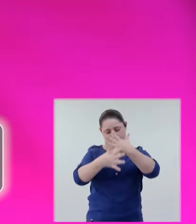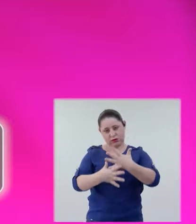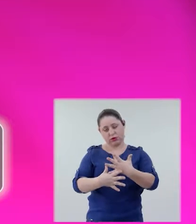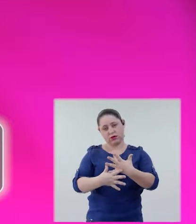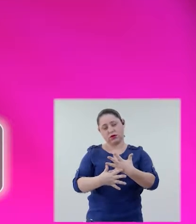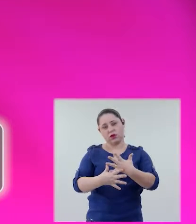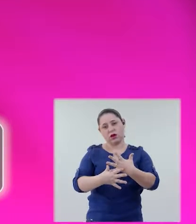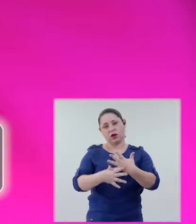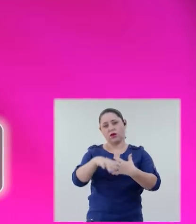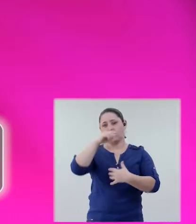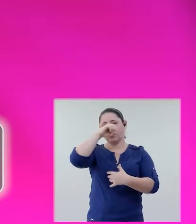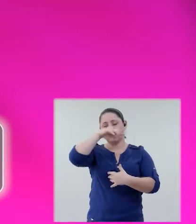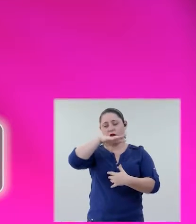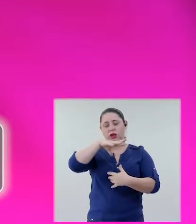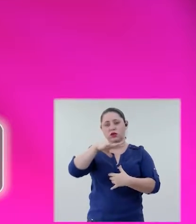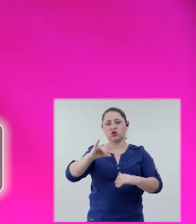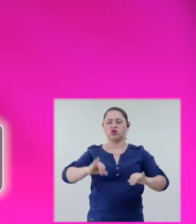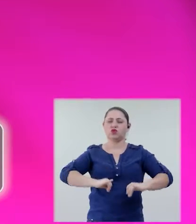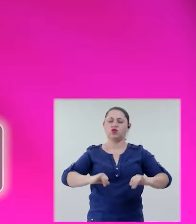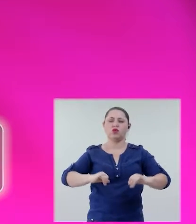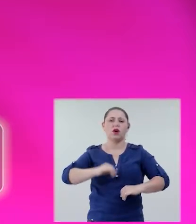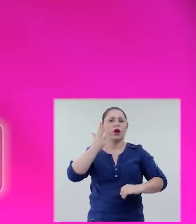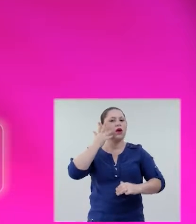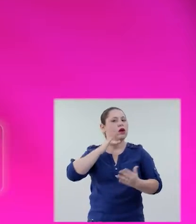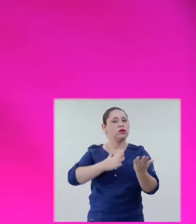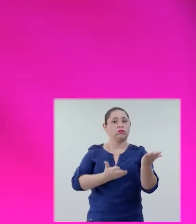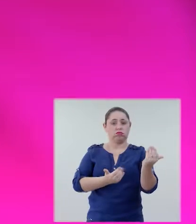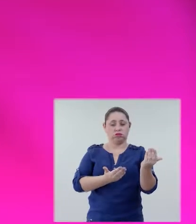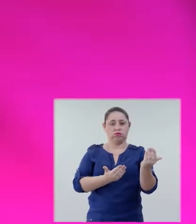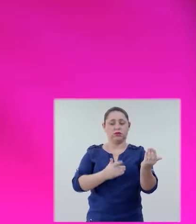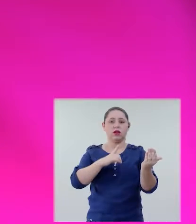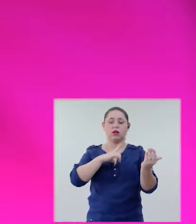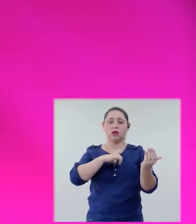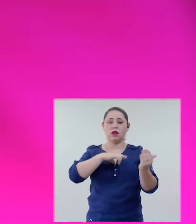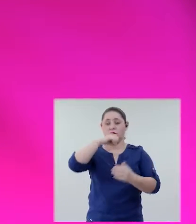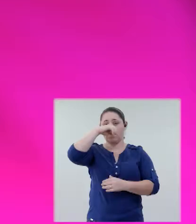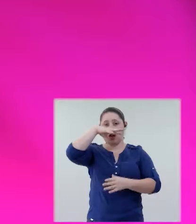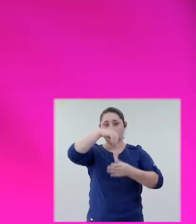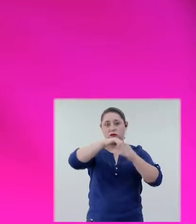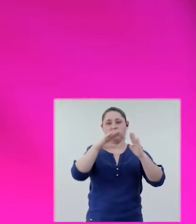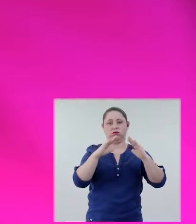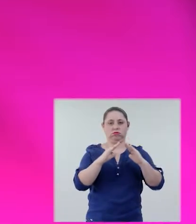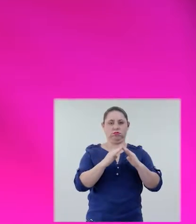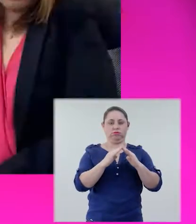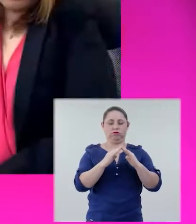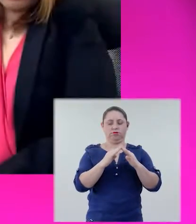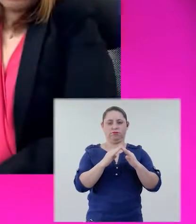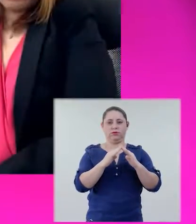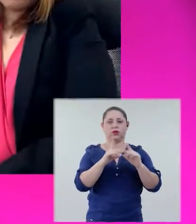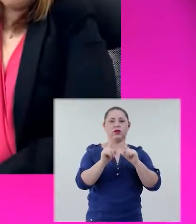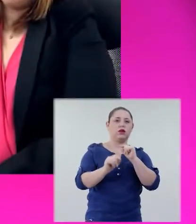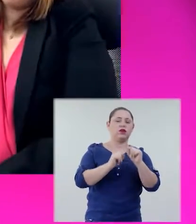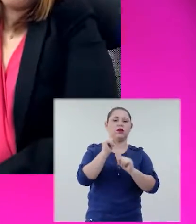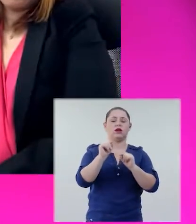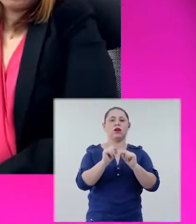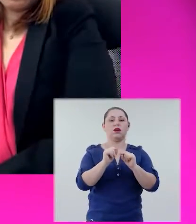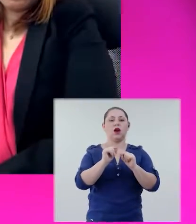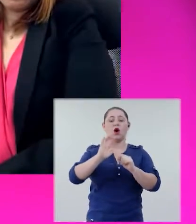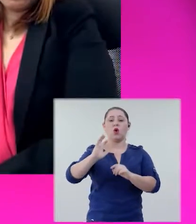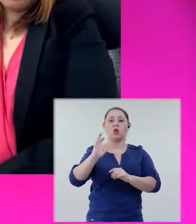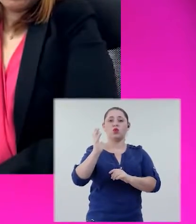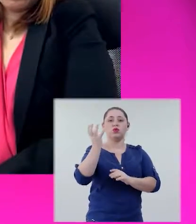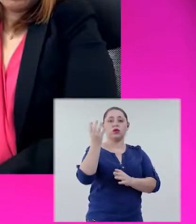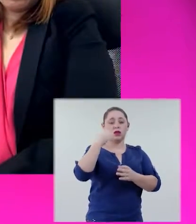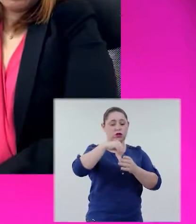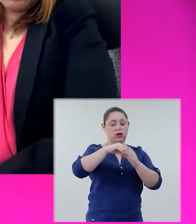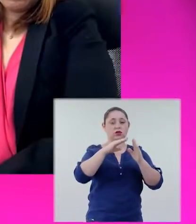as violências sofridas por crianças e adolescentes. Nós temos a violência doméstica, né, que é aquela